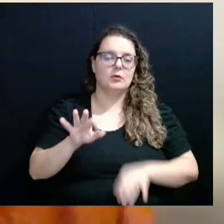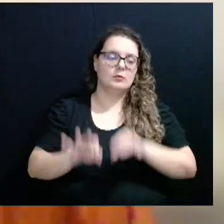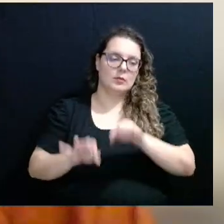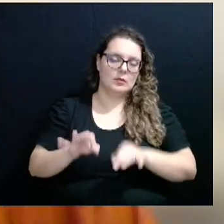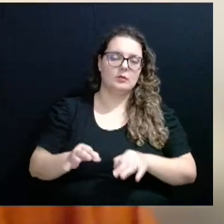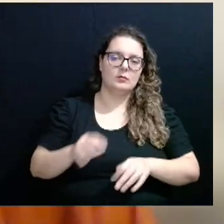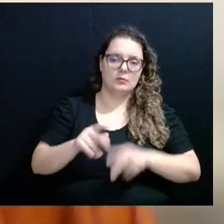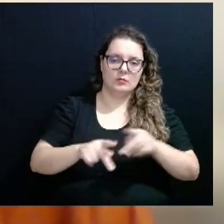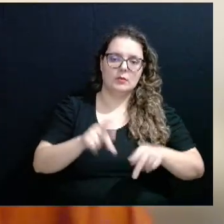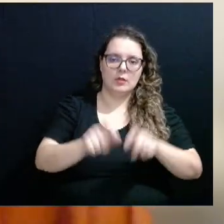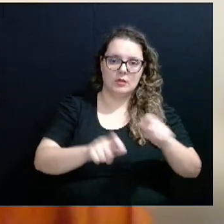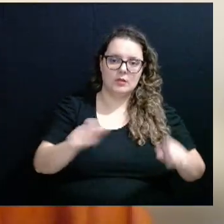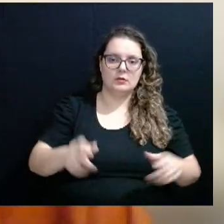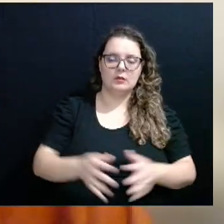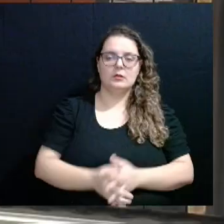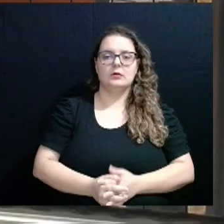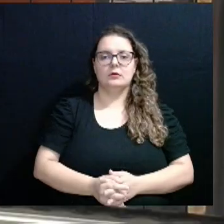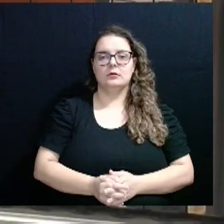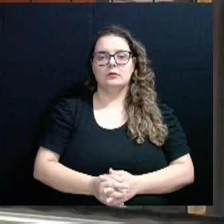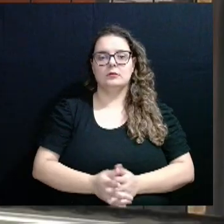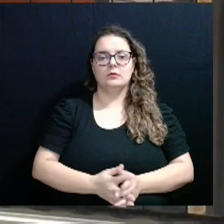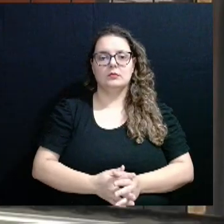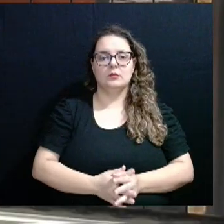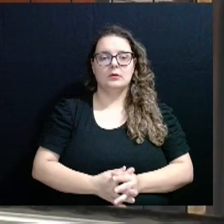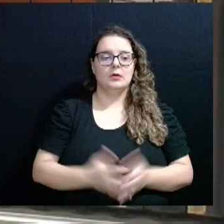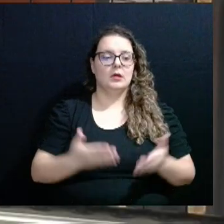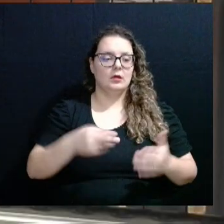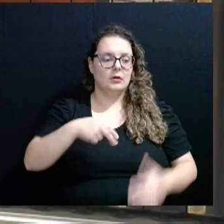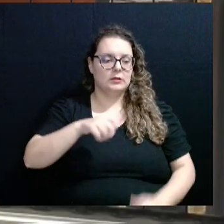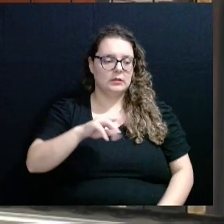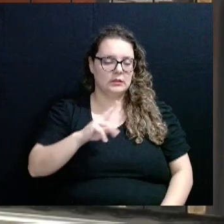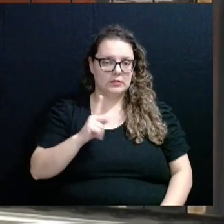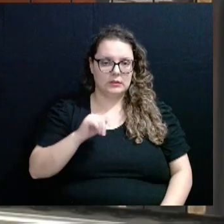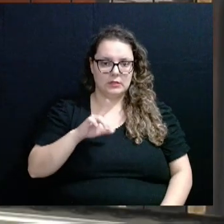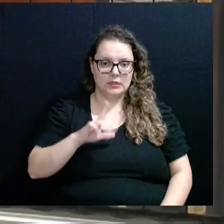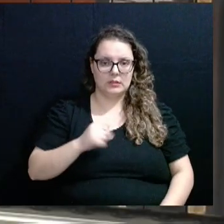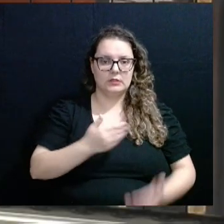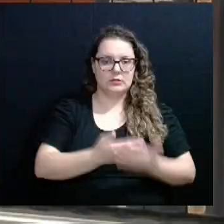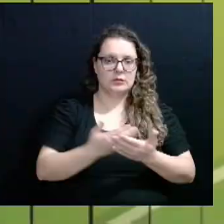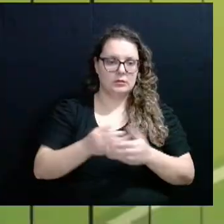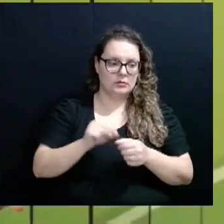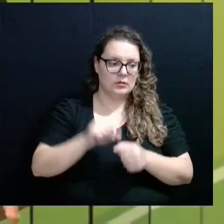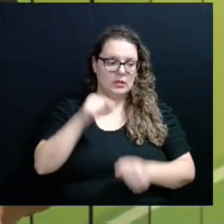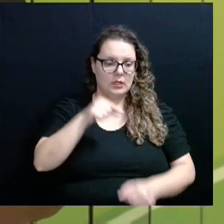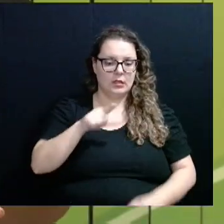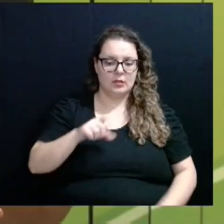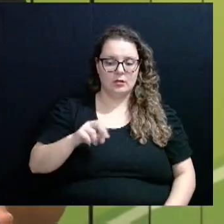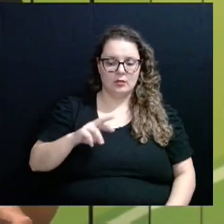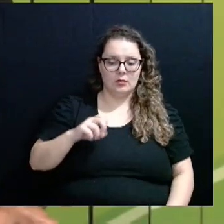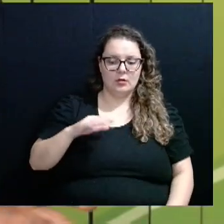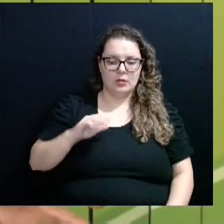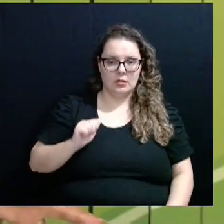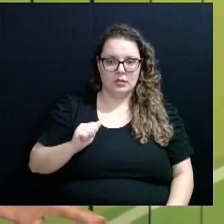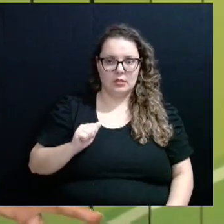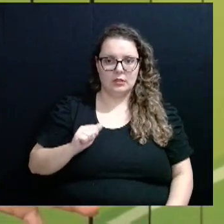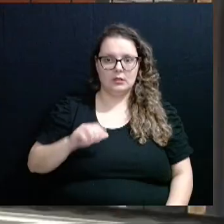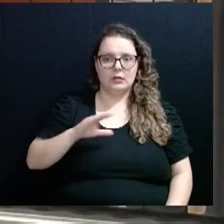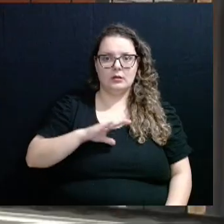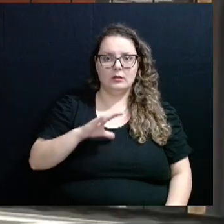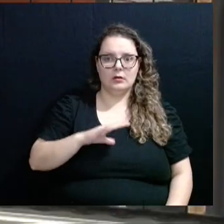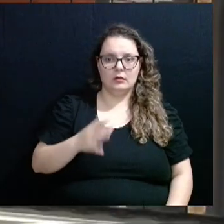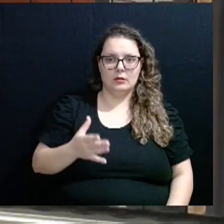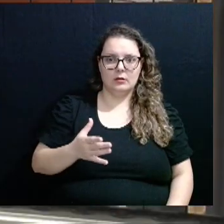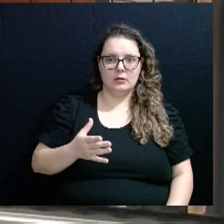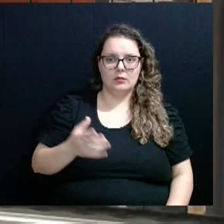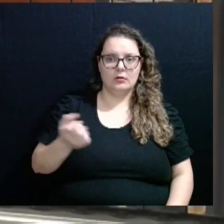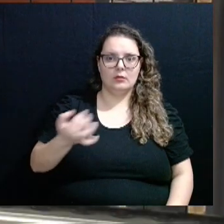pessoas. Agora, Natália, nesse estudo que vocês fizeram em Lorena, que é uma cidade, lá tem quantos mil habitantes